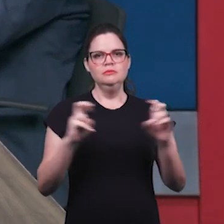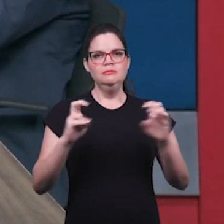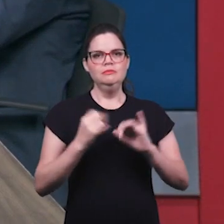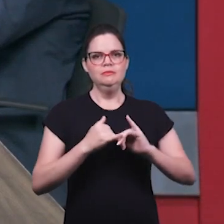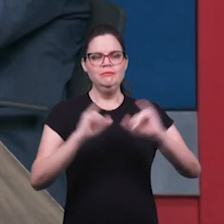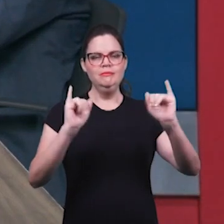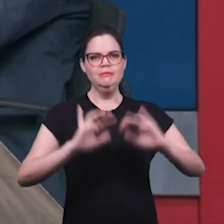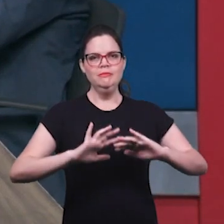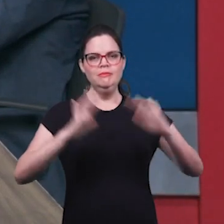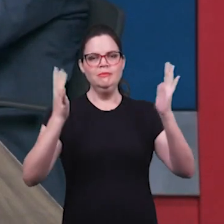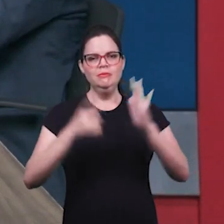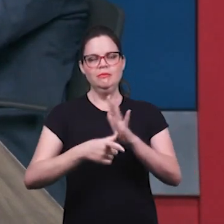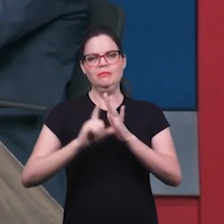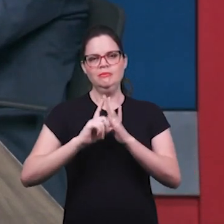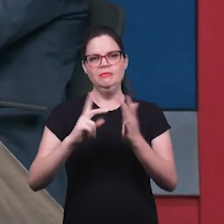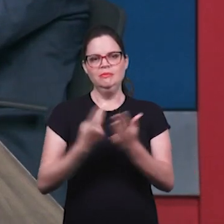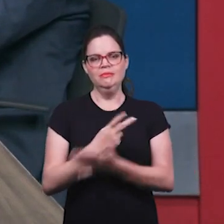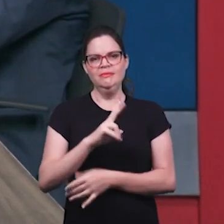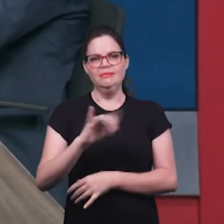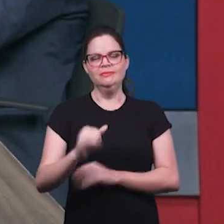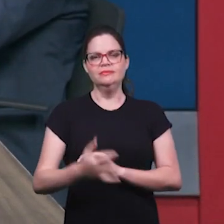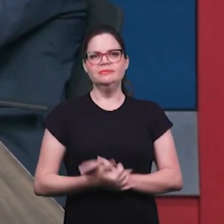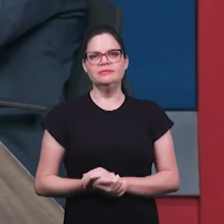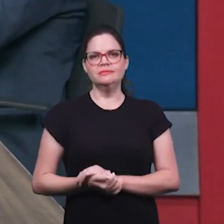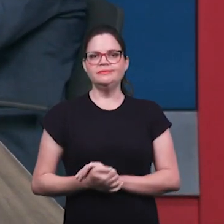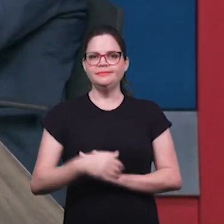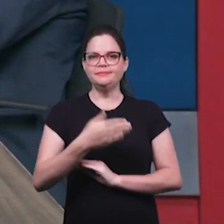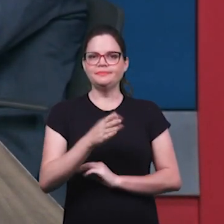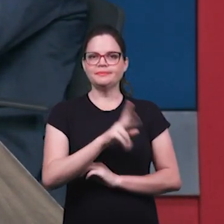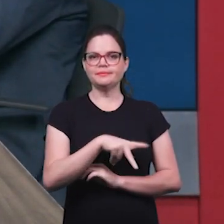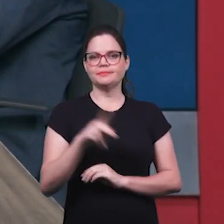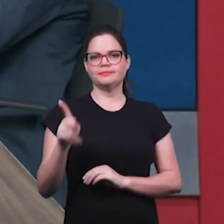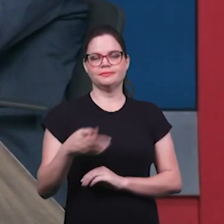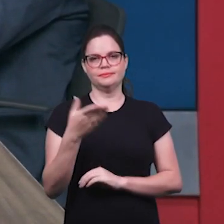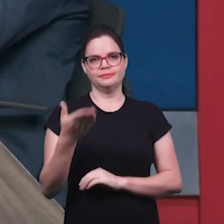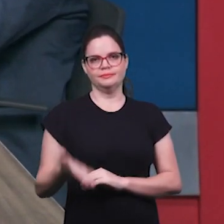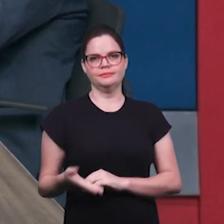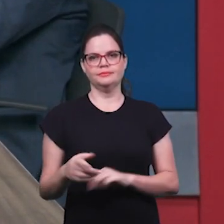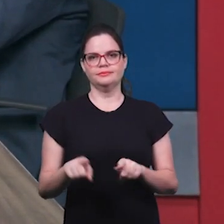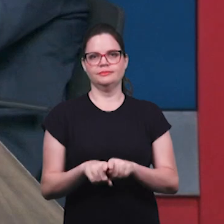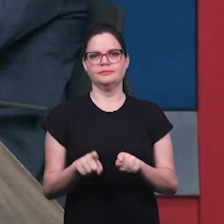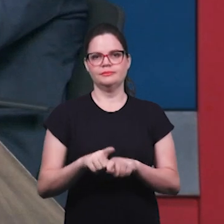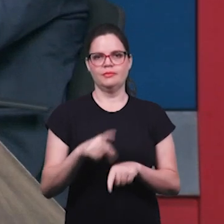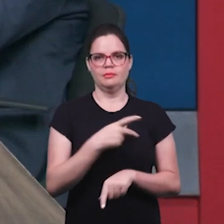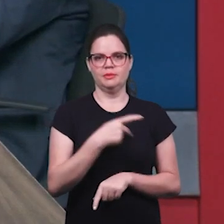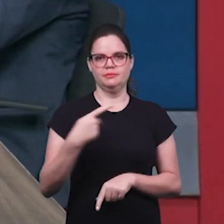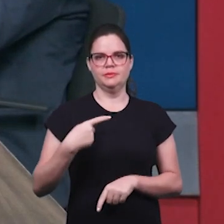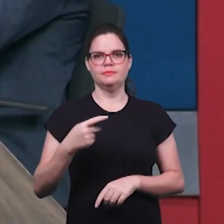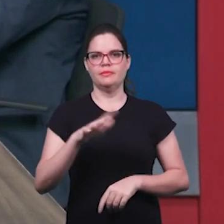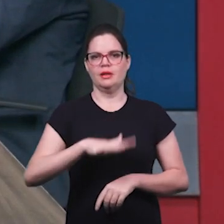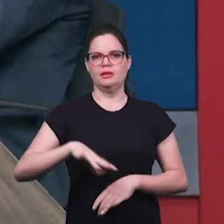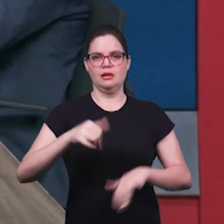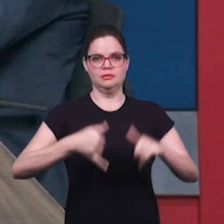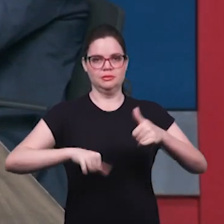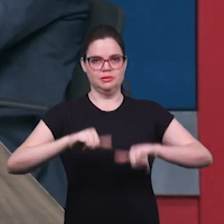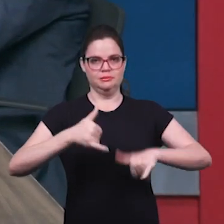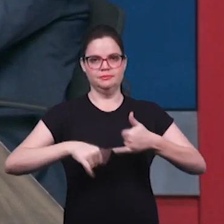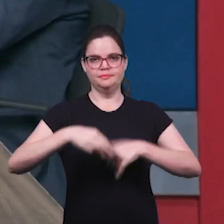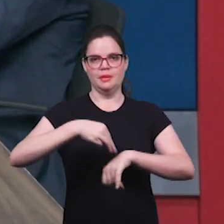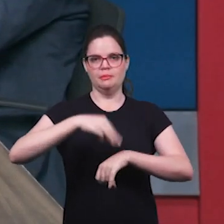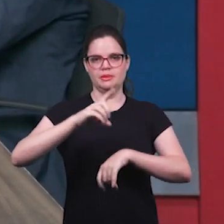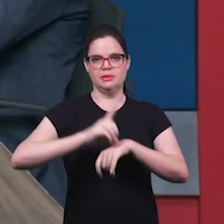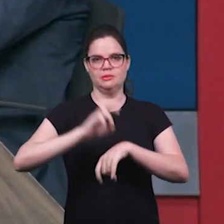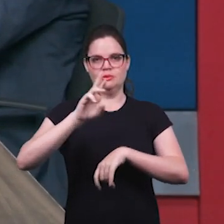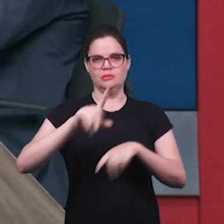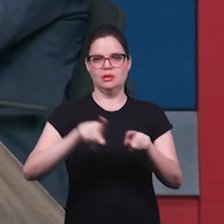de fé. Muito bem, o professor e doutor Alexandre Paulino, que é químico, tem mestrado e doutorado nessa área